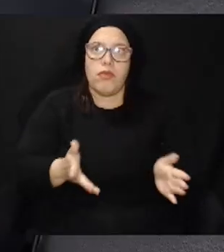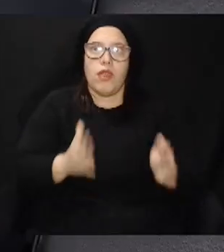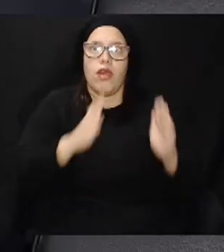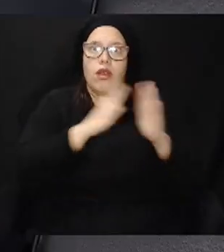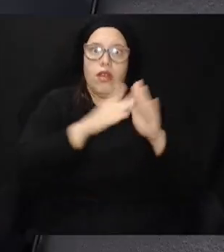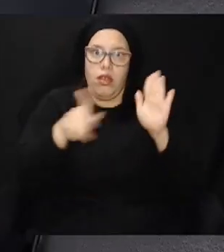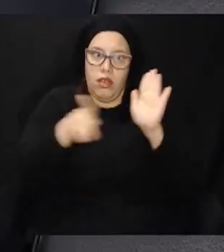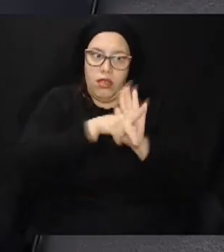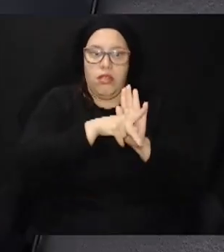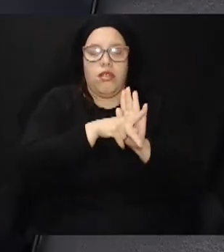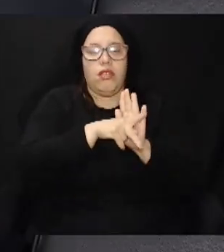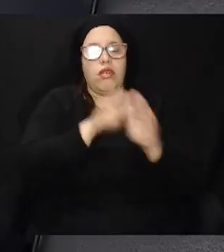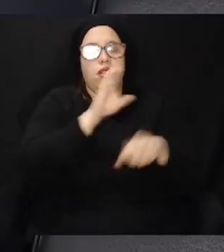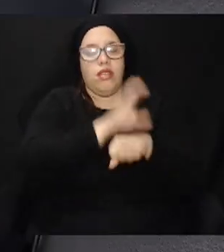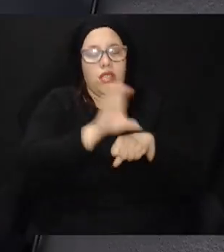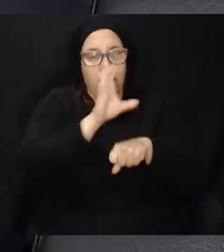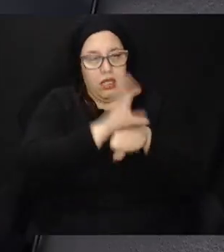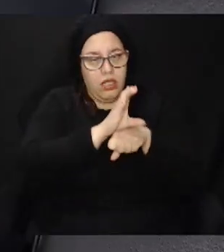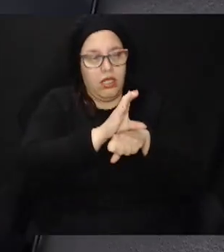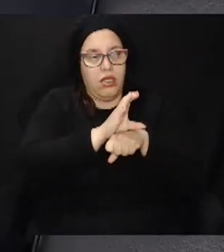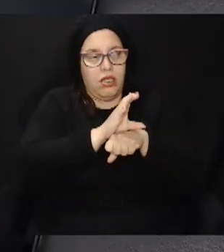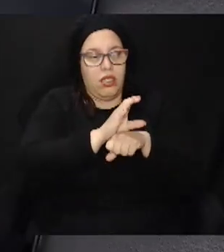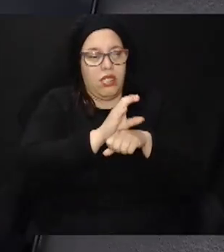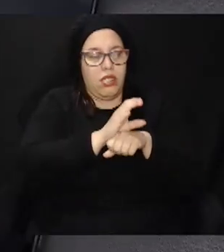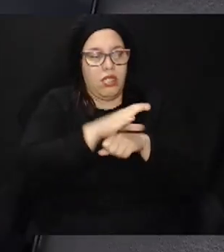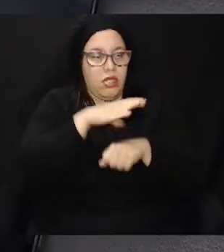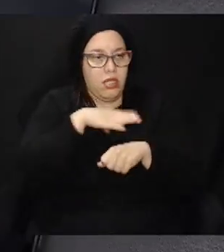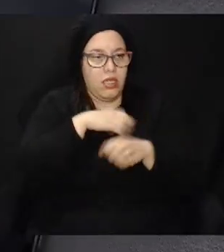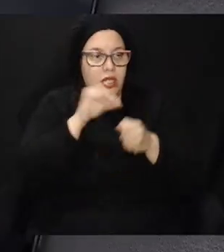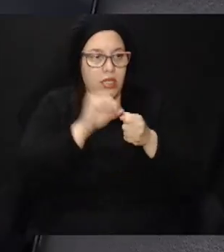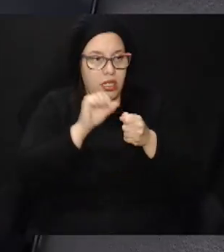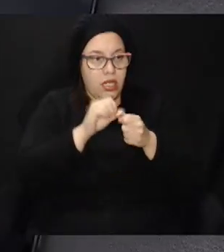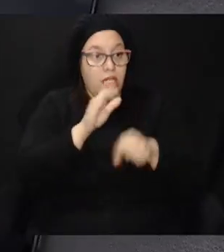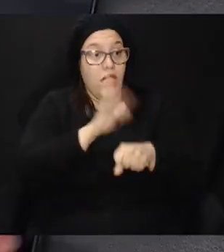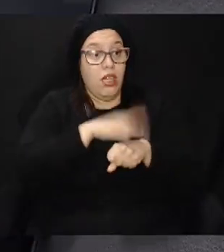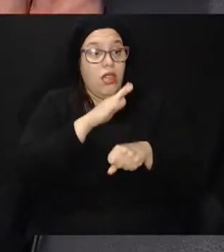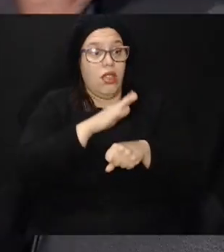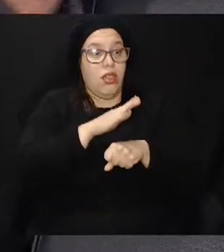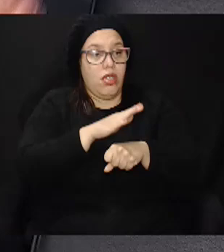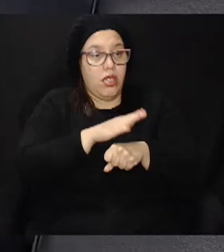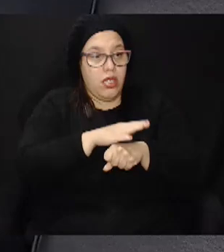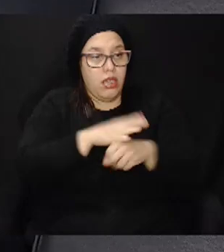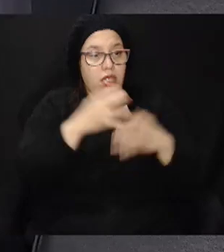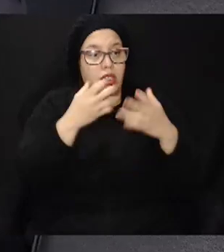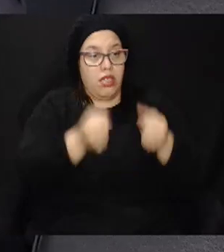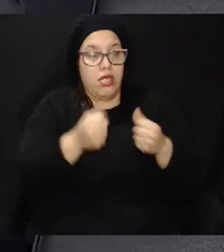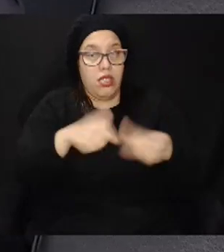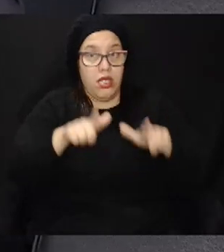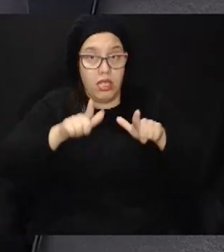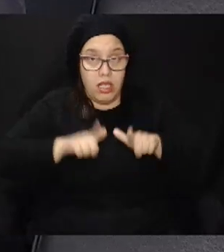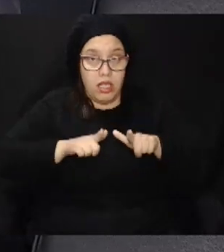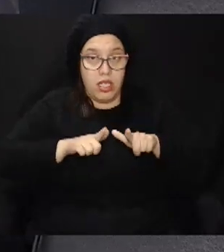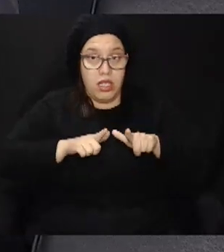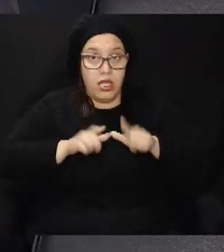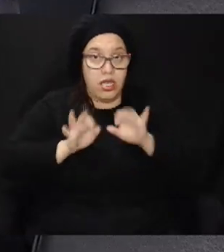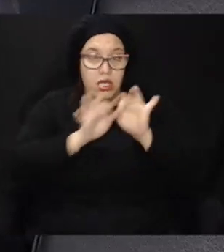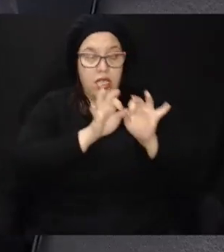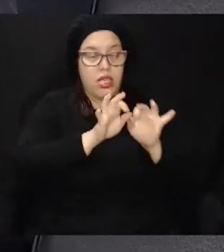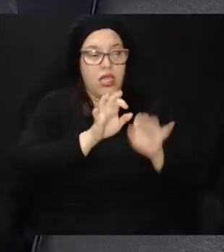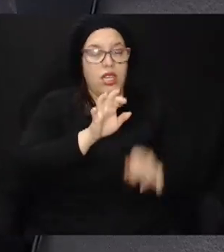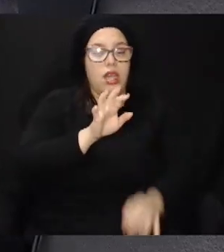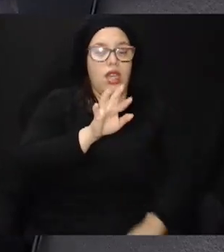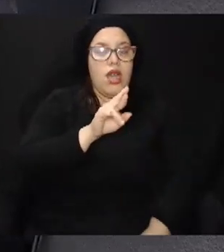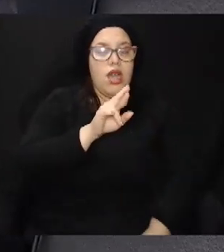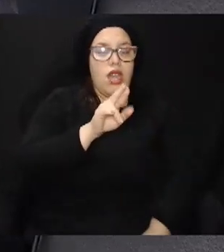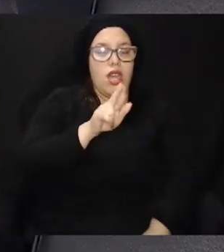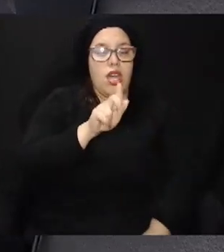na Constituição, e a cidade fazendo isso. E mais, porque quando recebe um título de regularização fundiária,